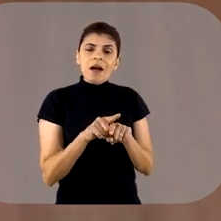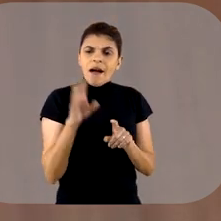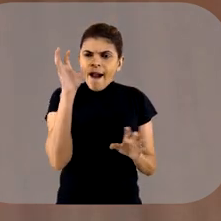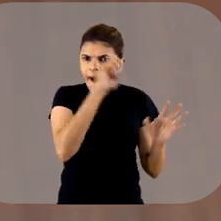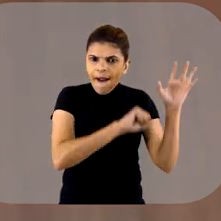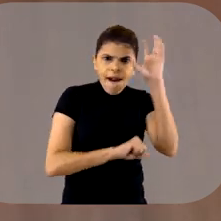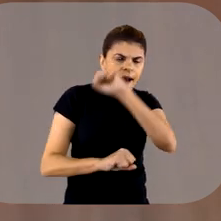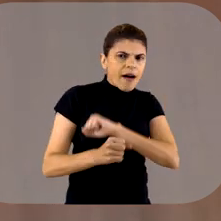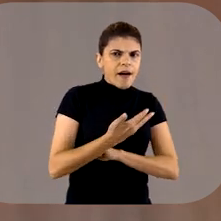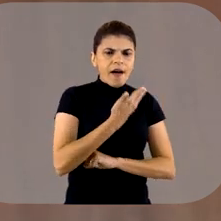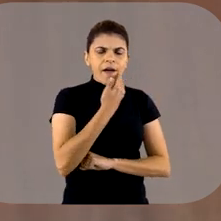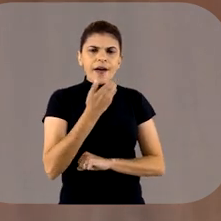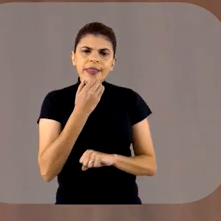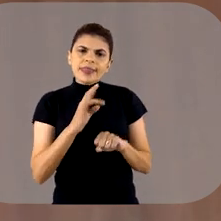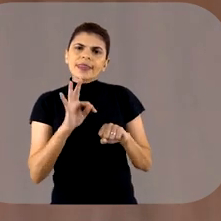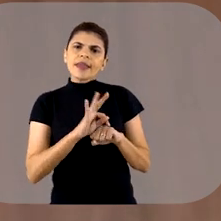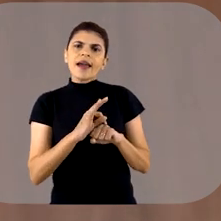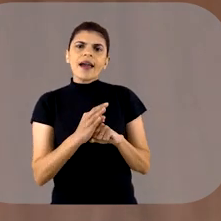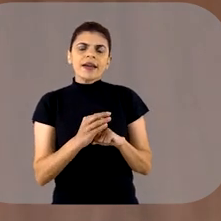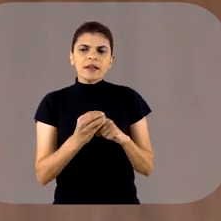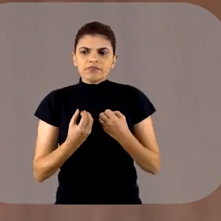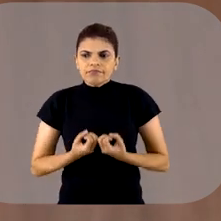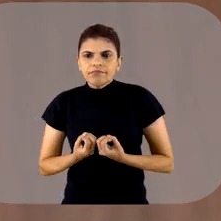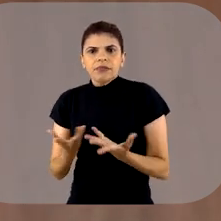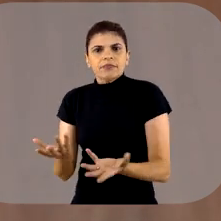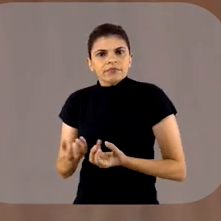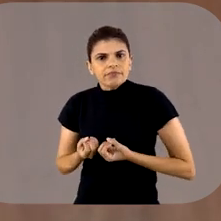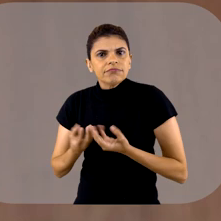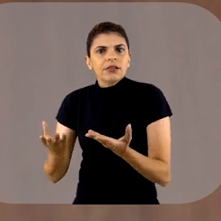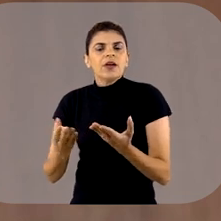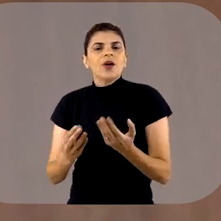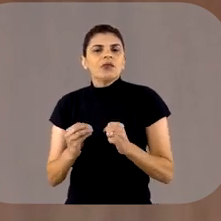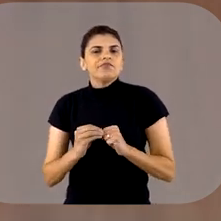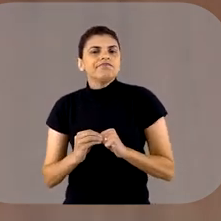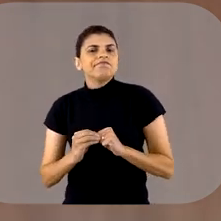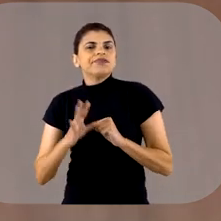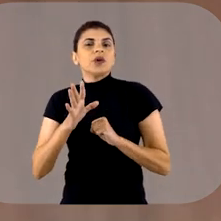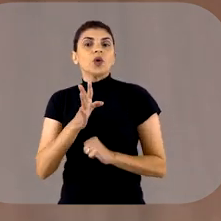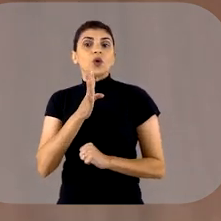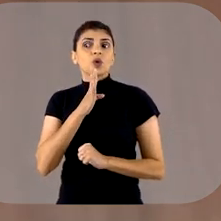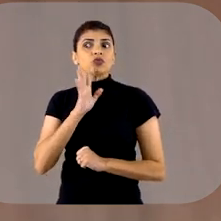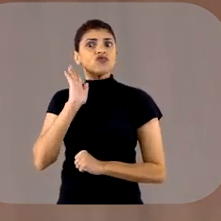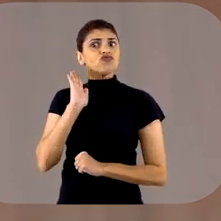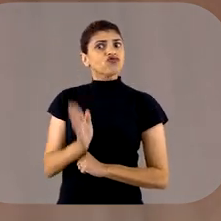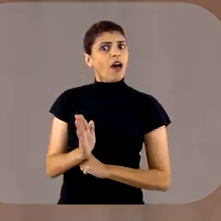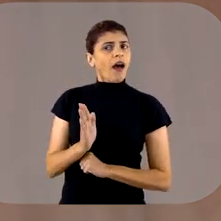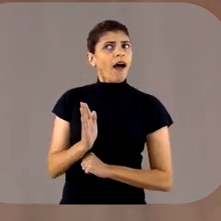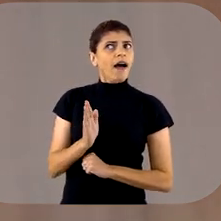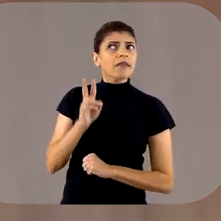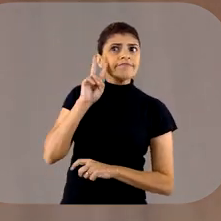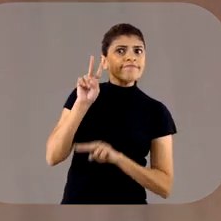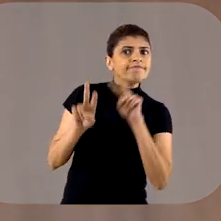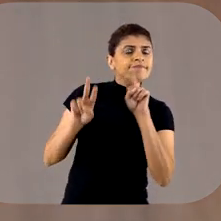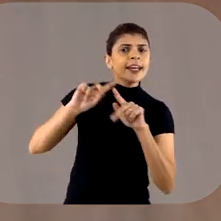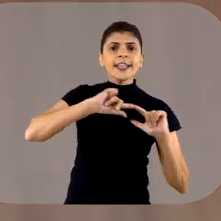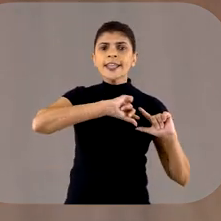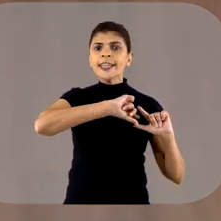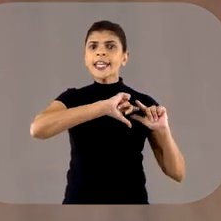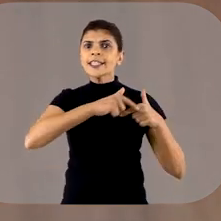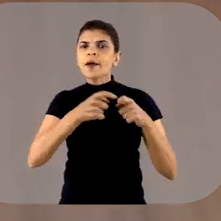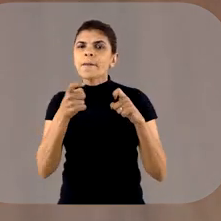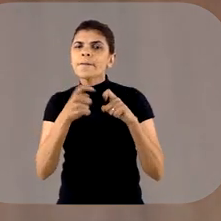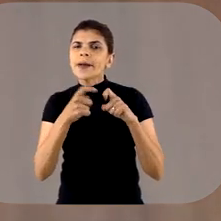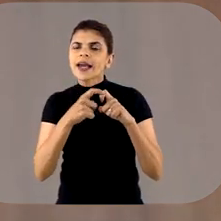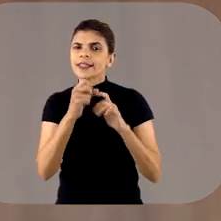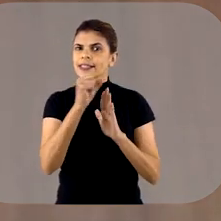certa técnica uma tecnologia de produção de conhecimento que em certo sentido se opunha à tradição